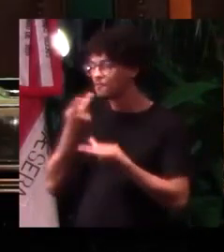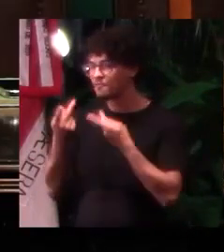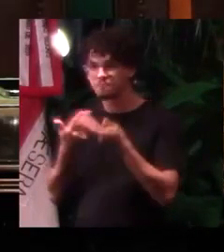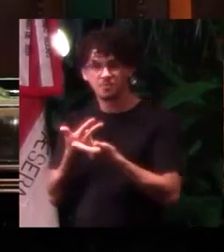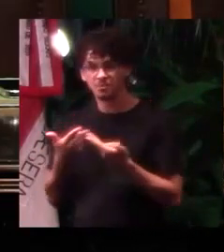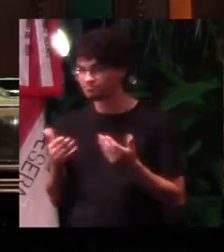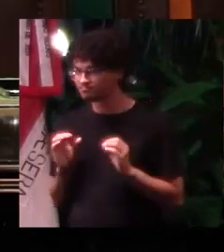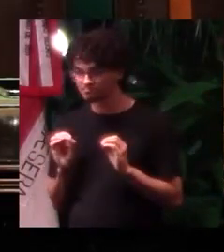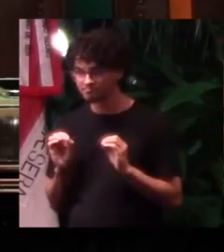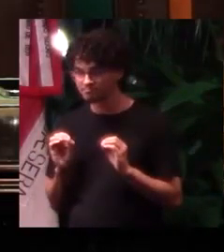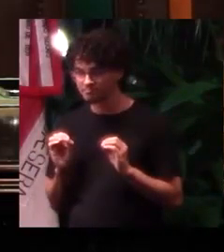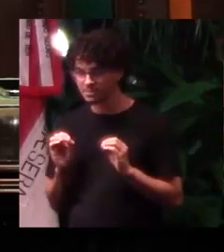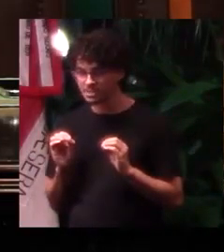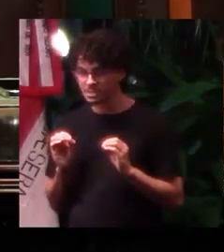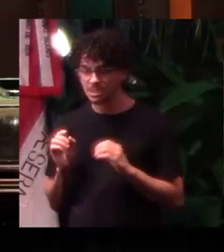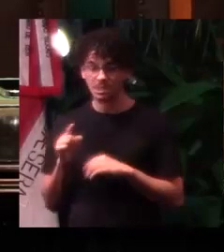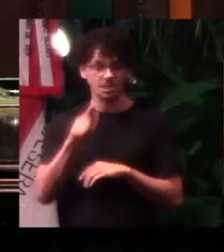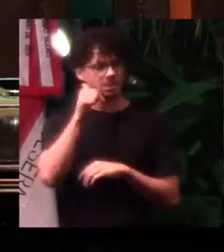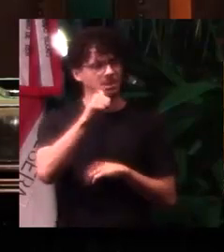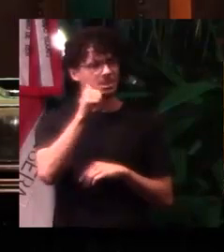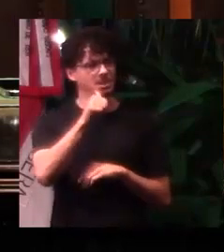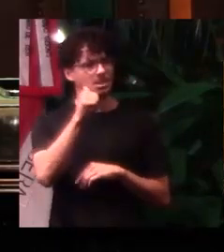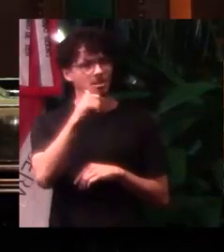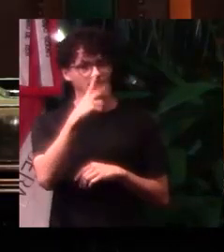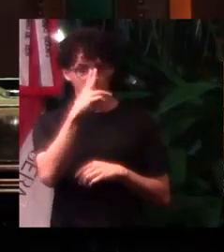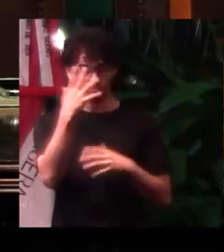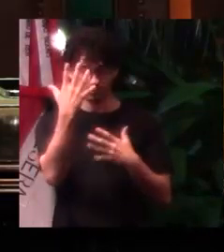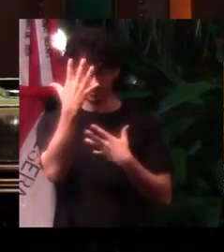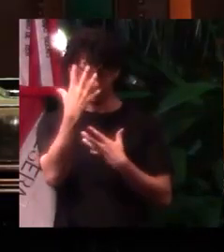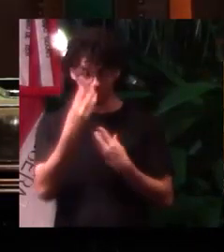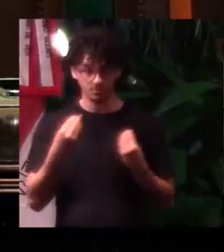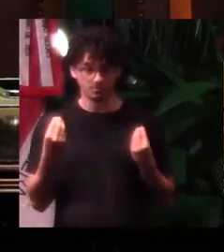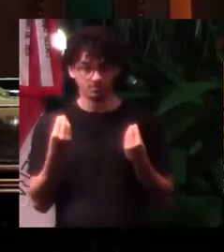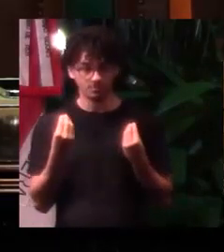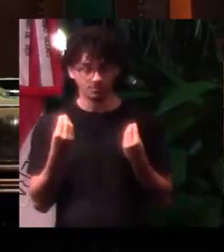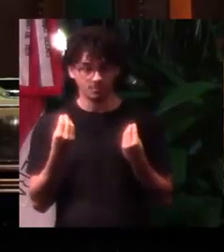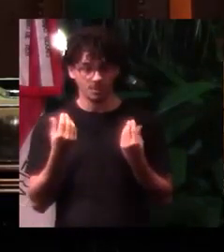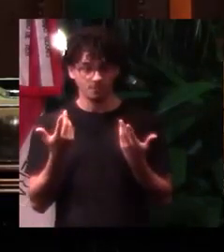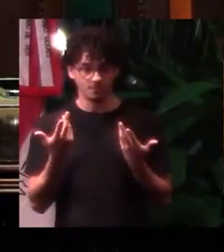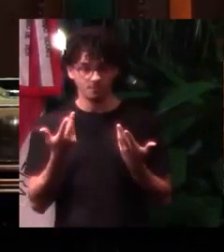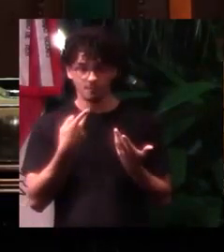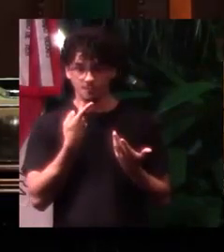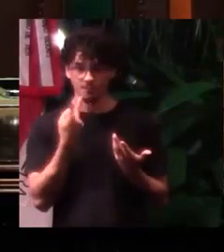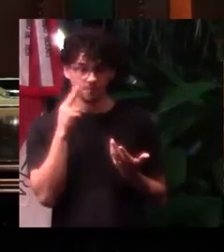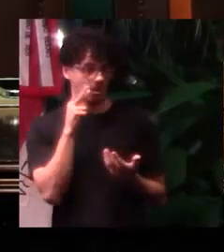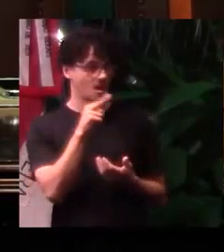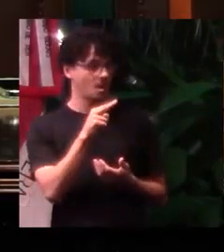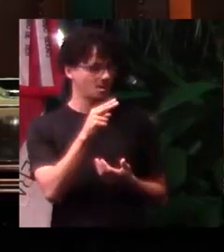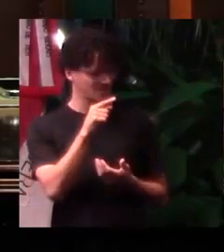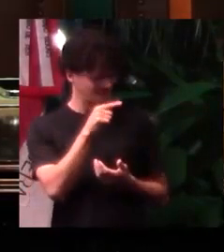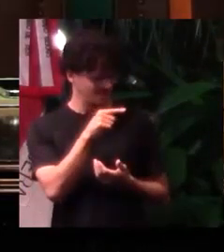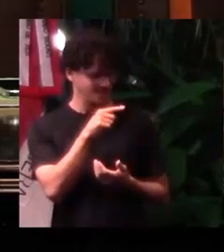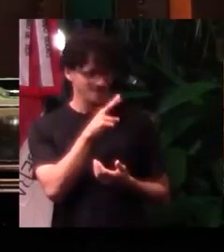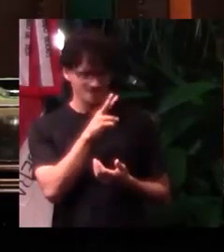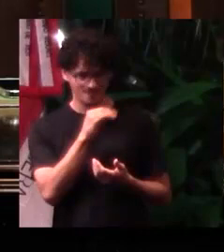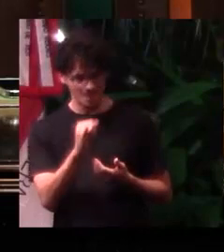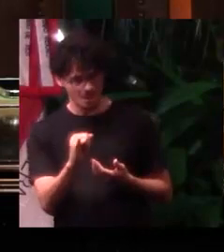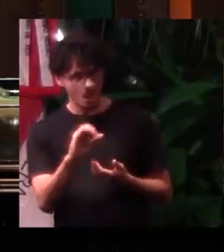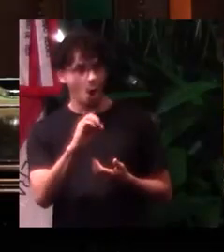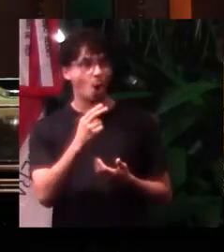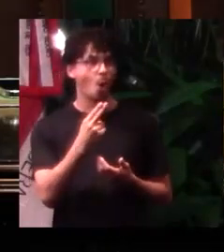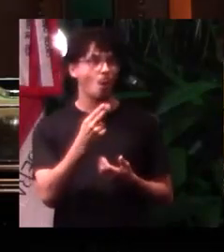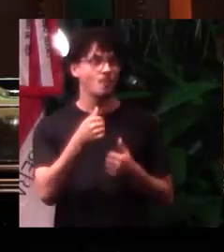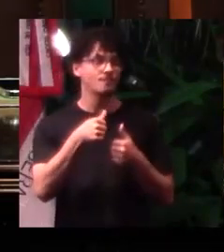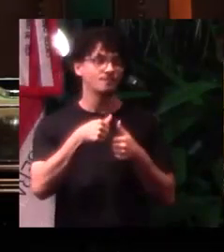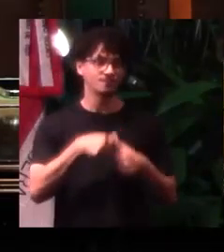comentários. E a mulher simplesmente empalidece e se vira para ele e diz: "Você vai ou você